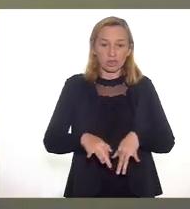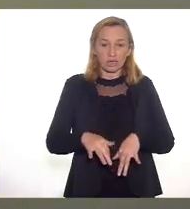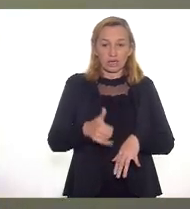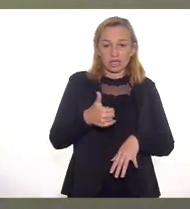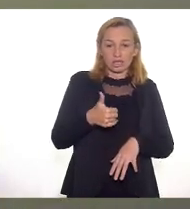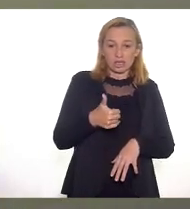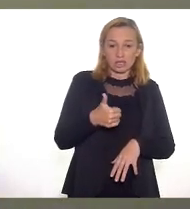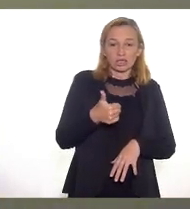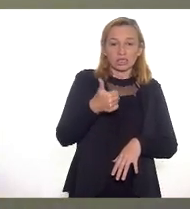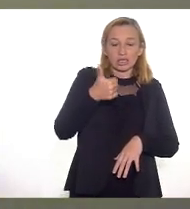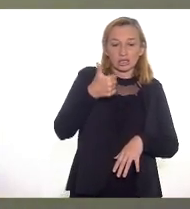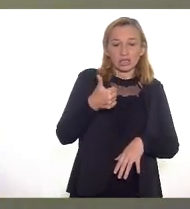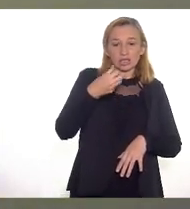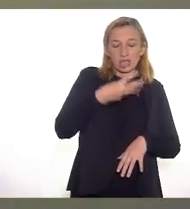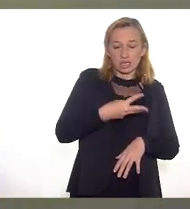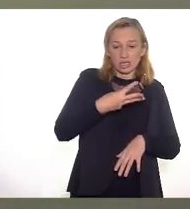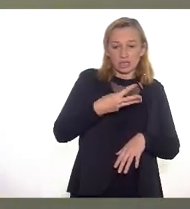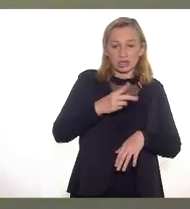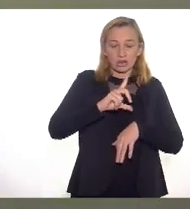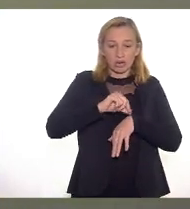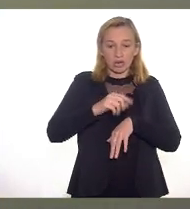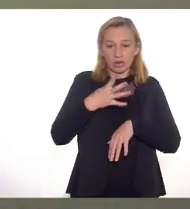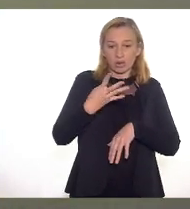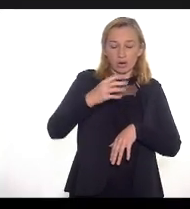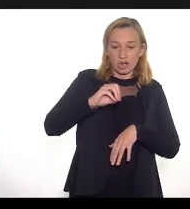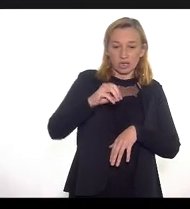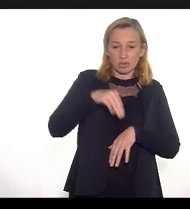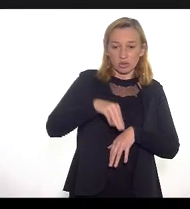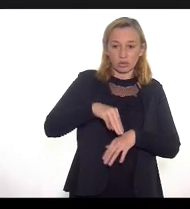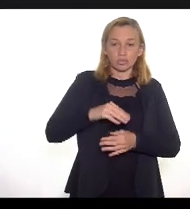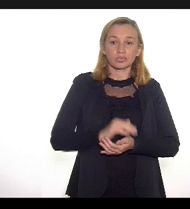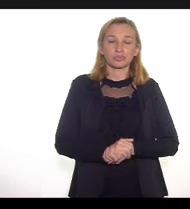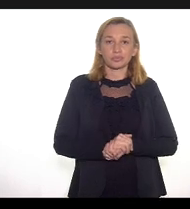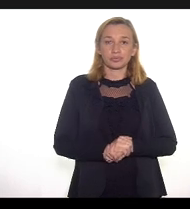encerrou-se às 13 horas e 40 minutos.